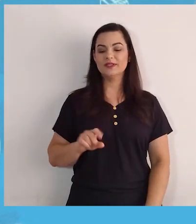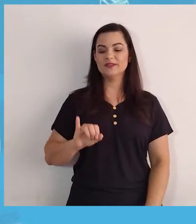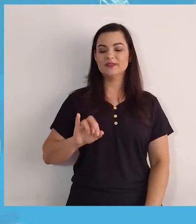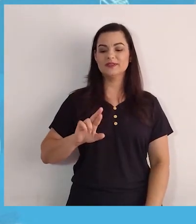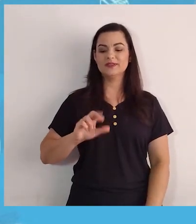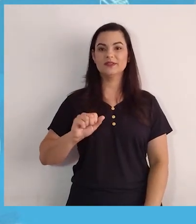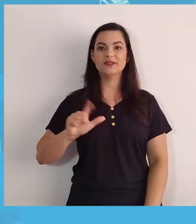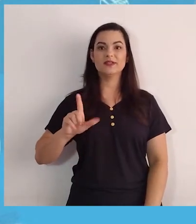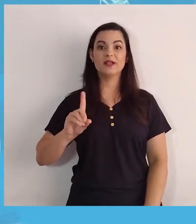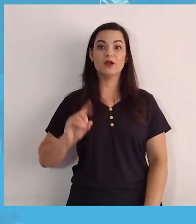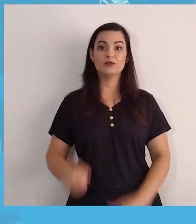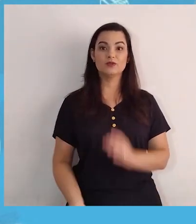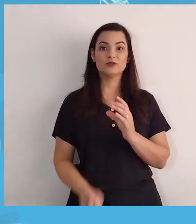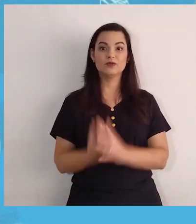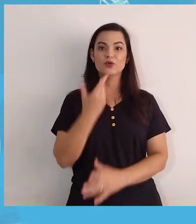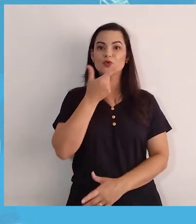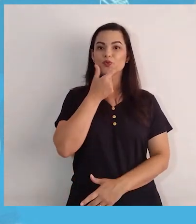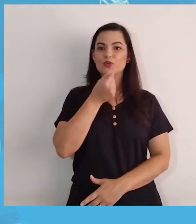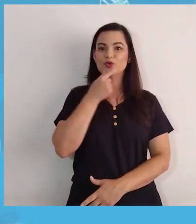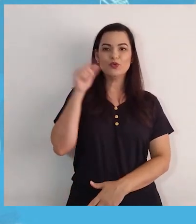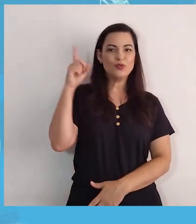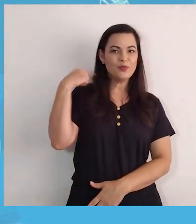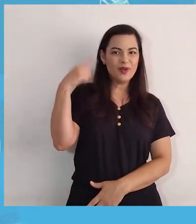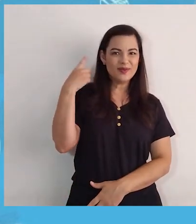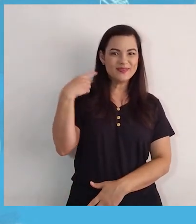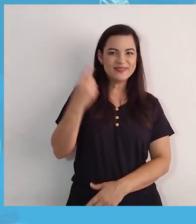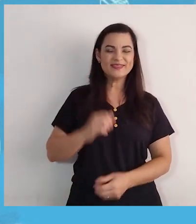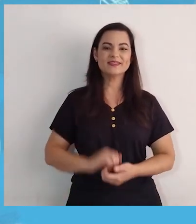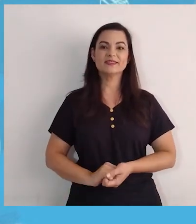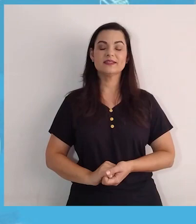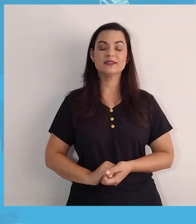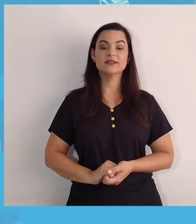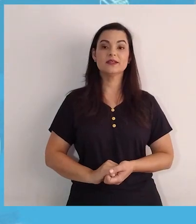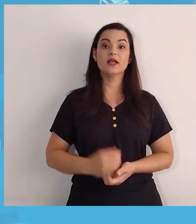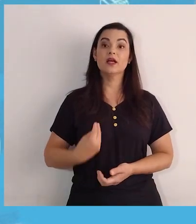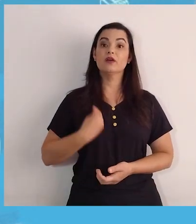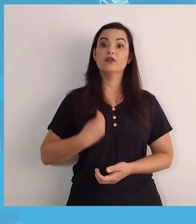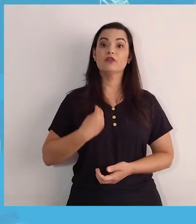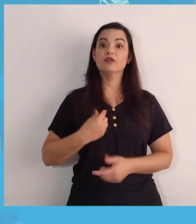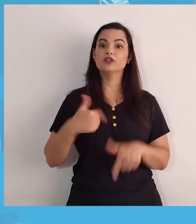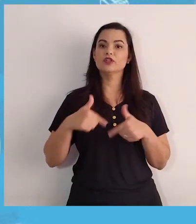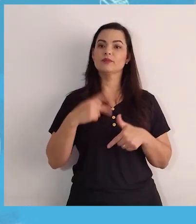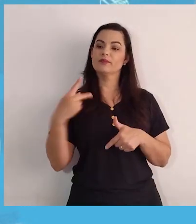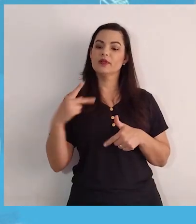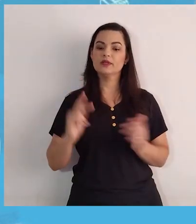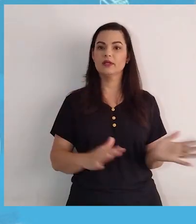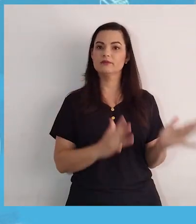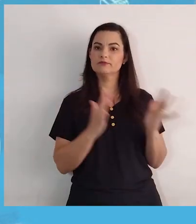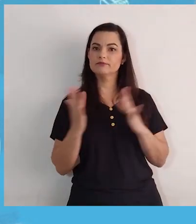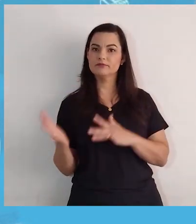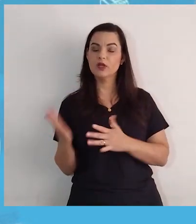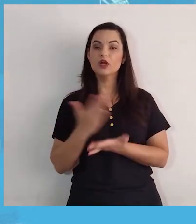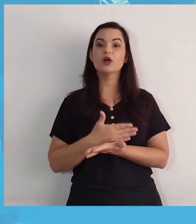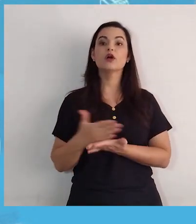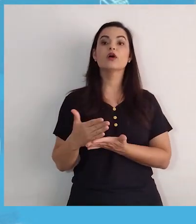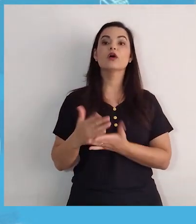do Menino Maluquinho. Ziraldo, a carreira dele começou na